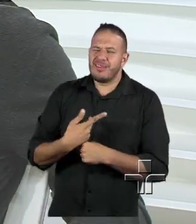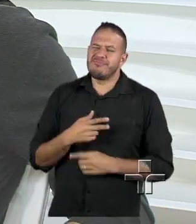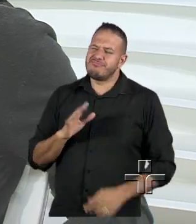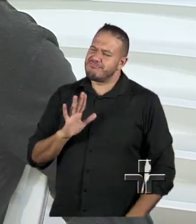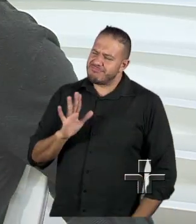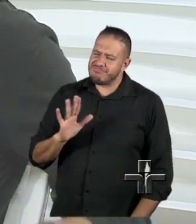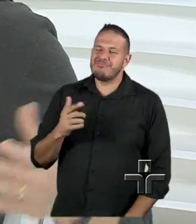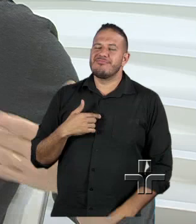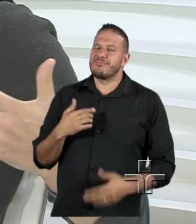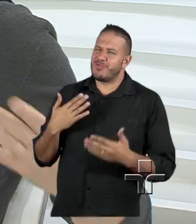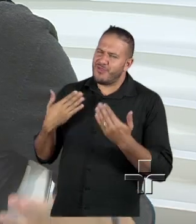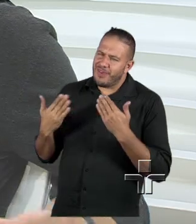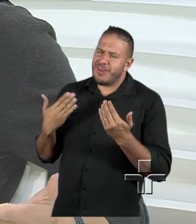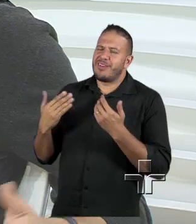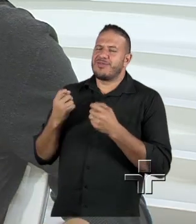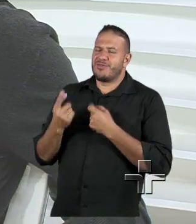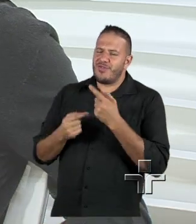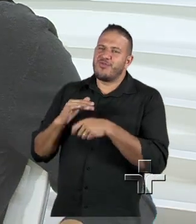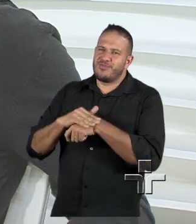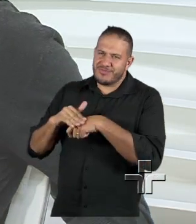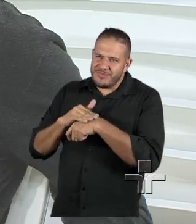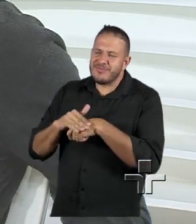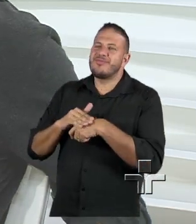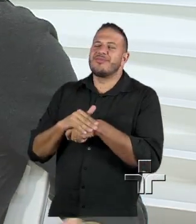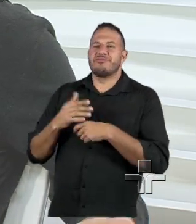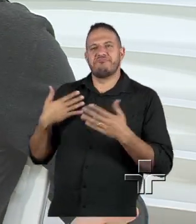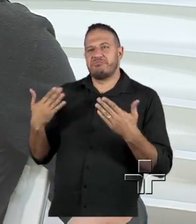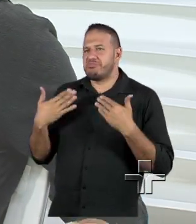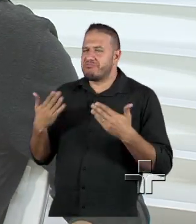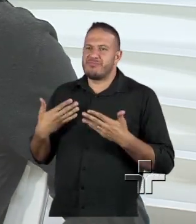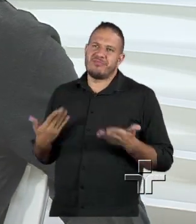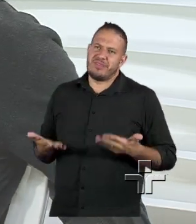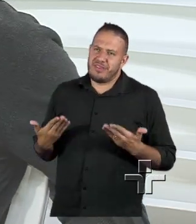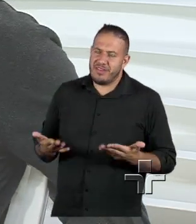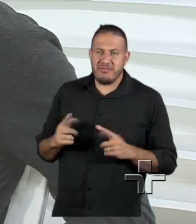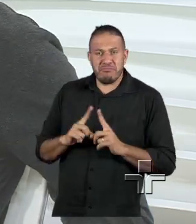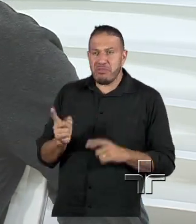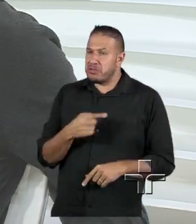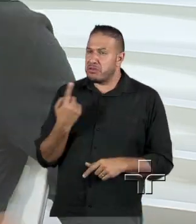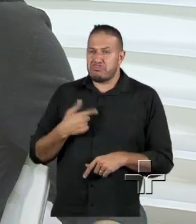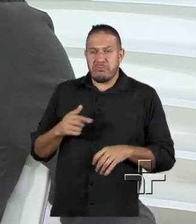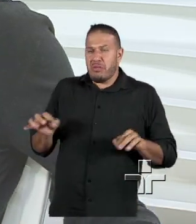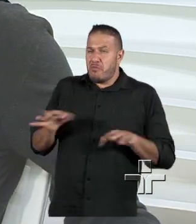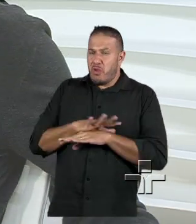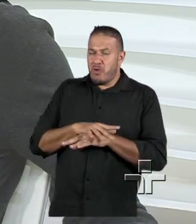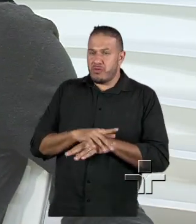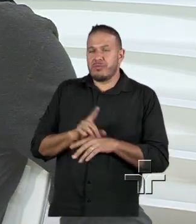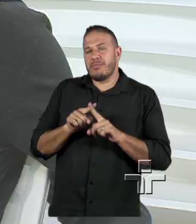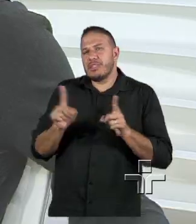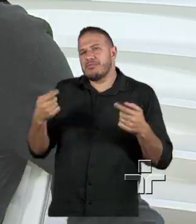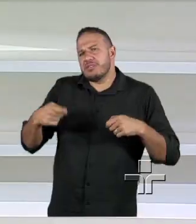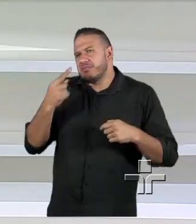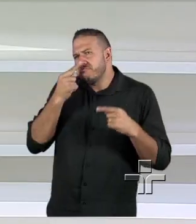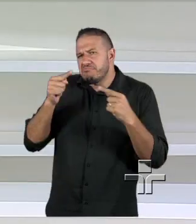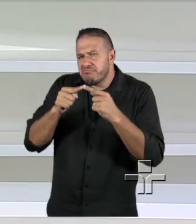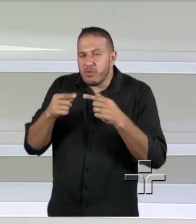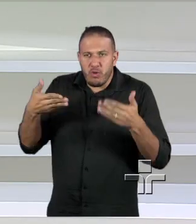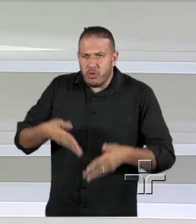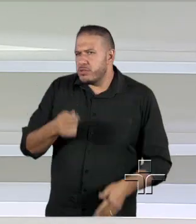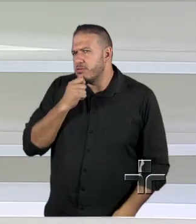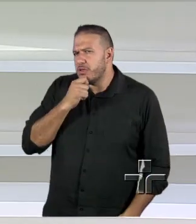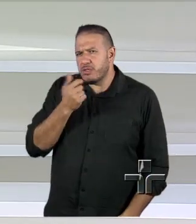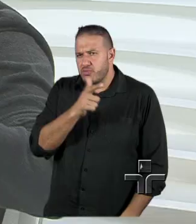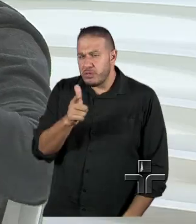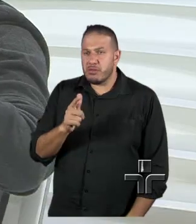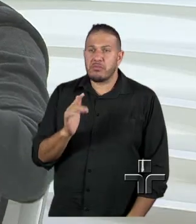com alguns, para manter uma relação amistosa. A gente está pronto para isso, precisa ter um sentido, e hoje não tem. O dia que